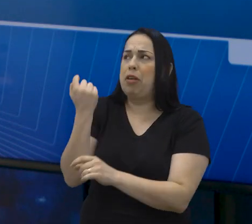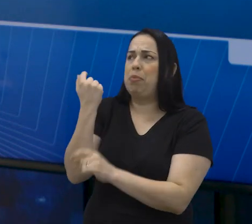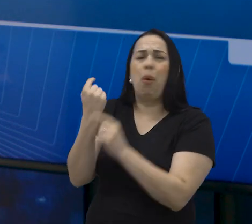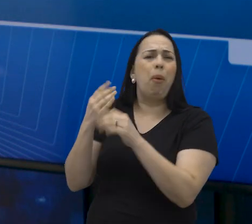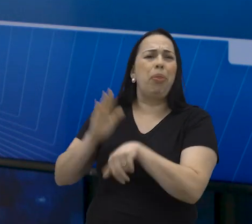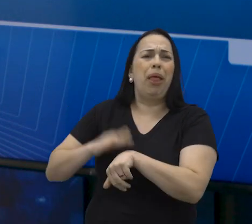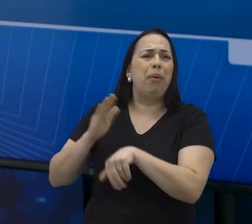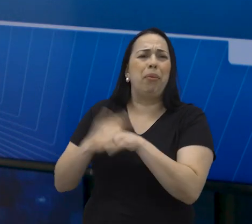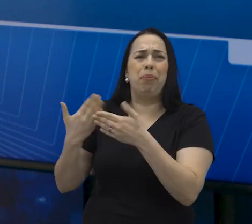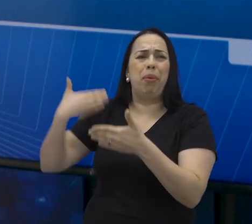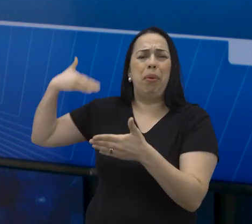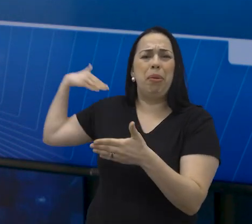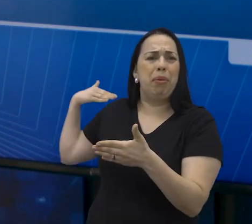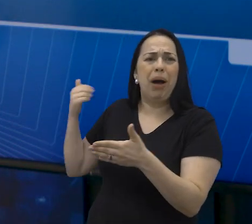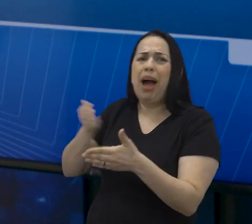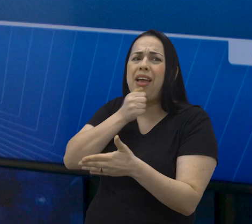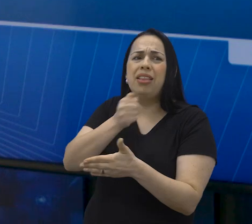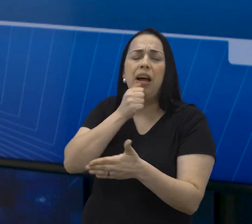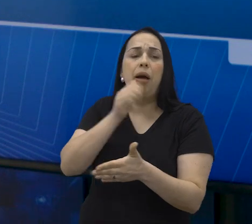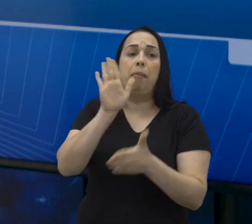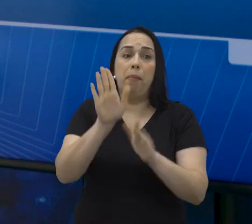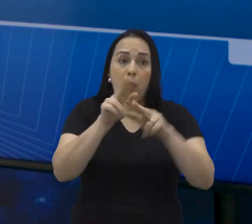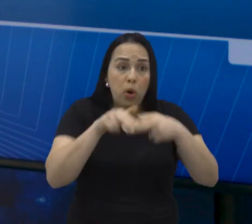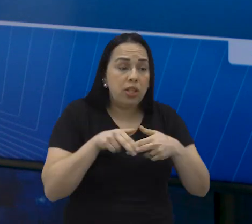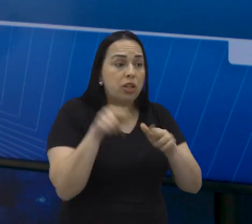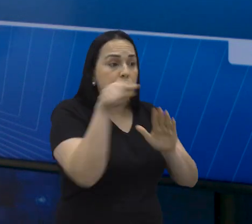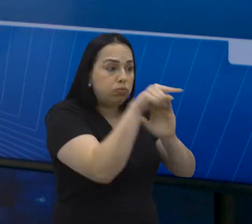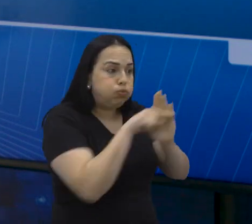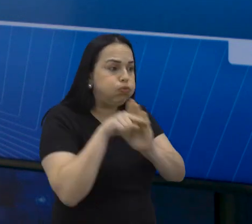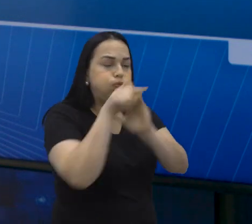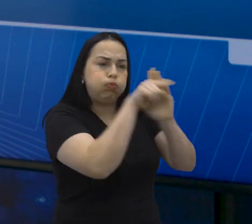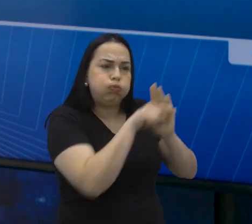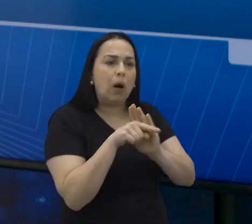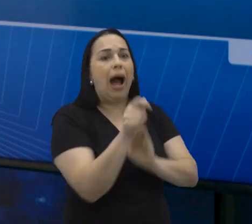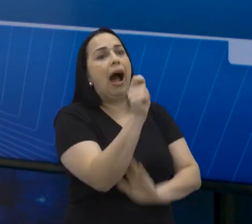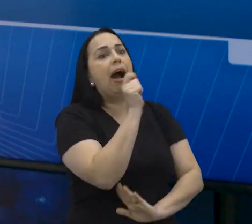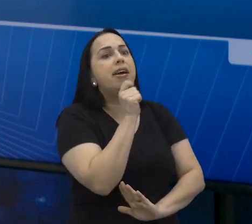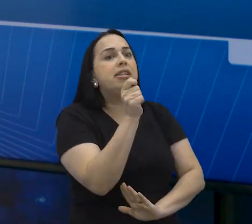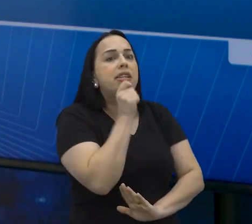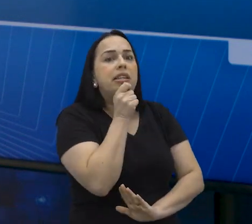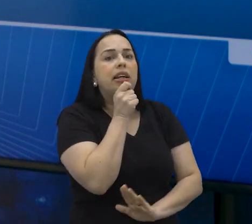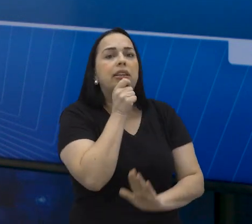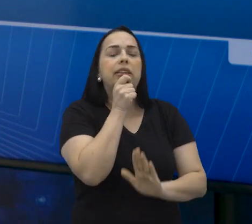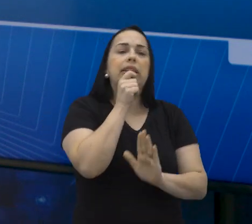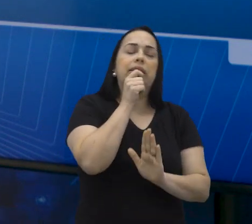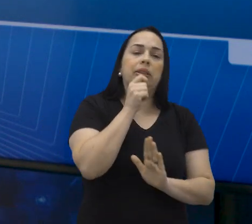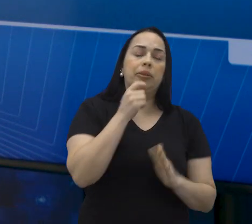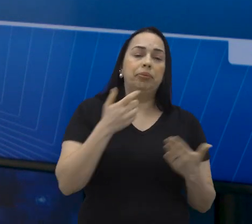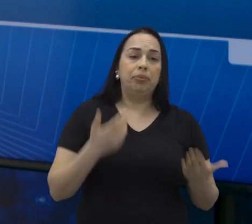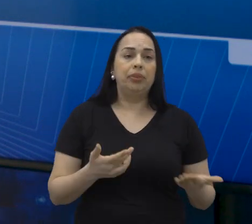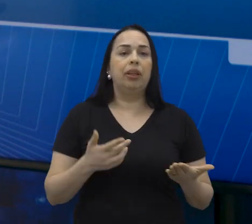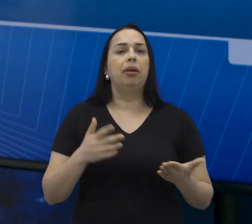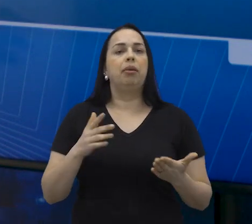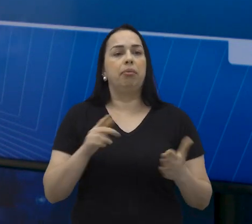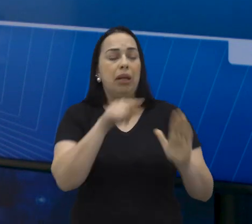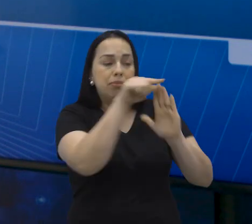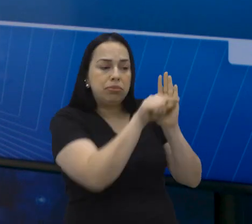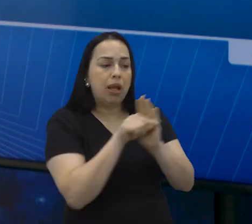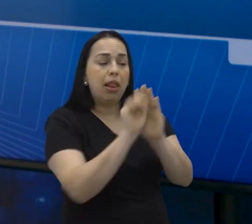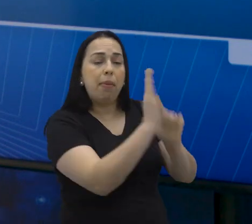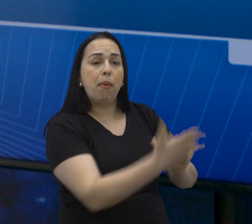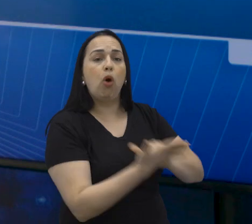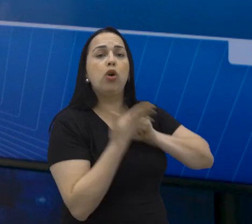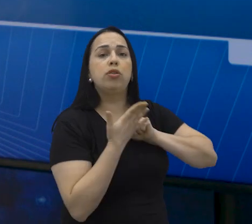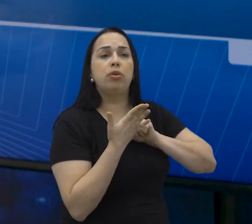décadas, Então, muitos estudos ainda estão sendo feitos em relação ao uso do celular, E esses estudos